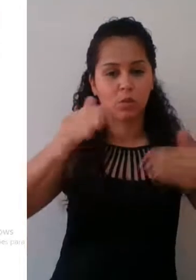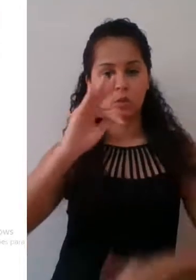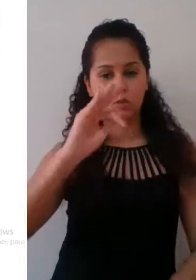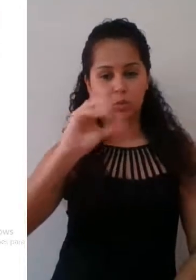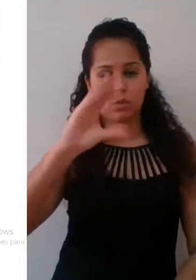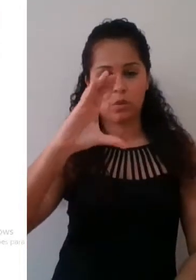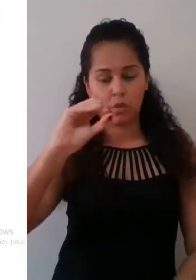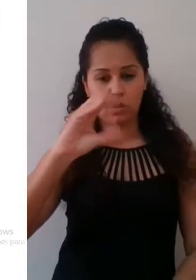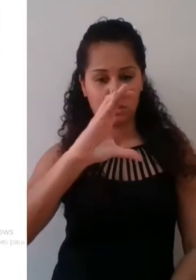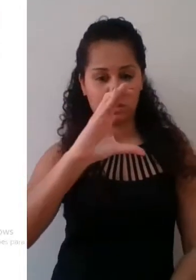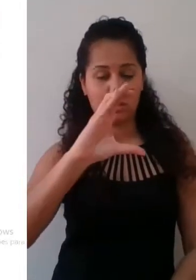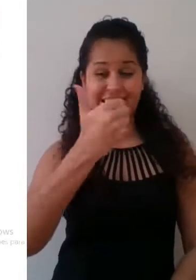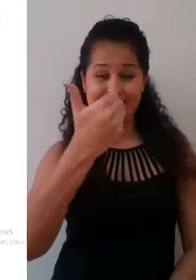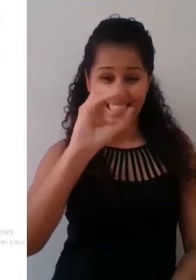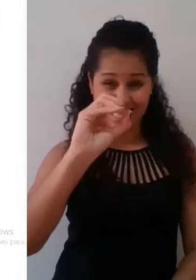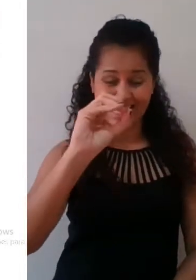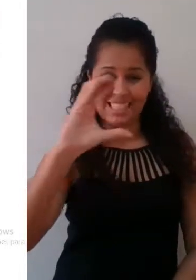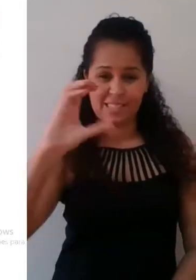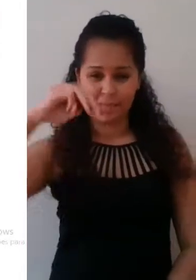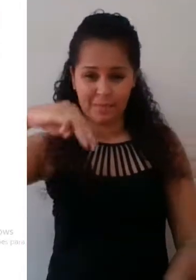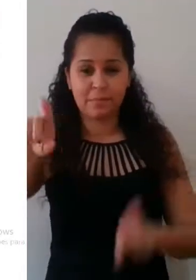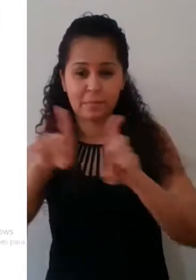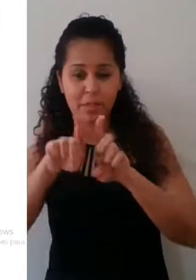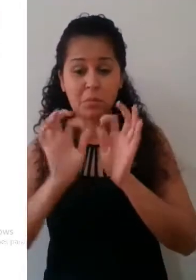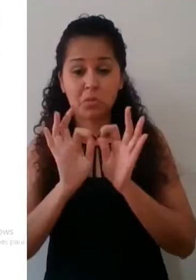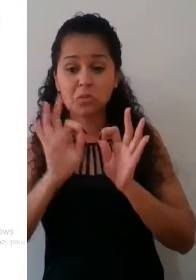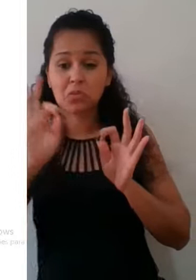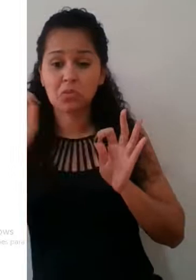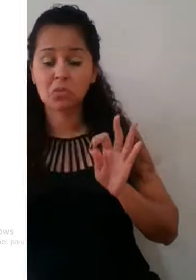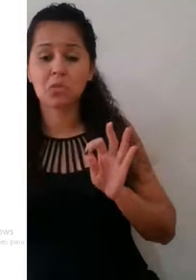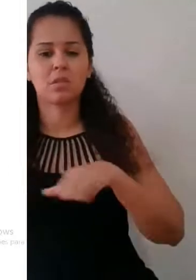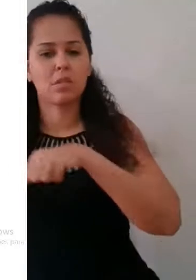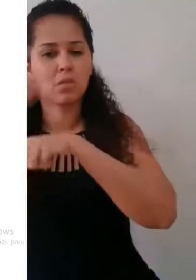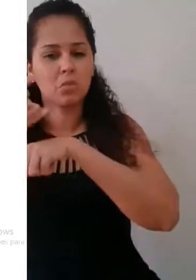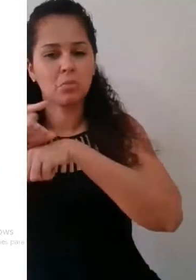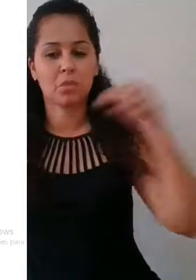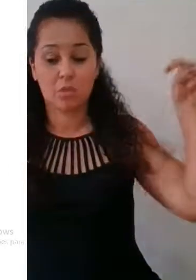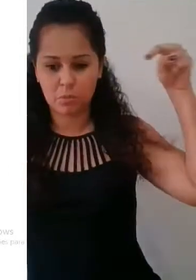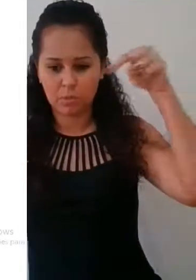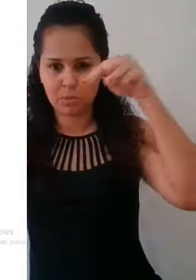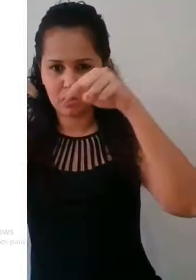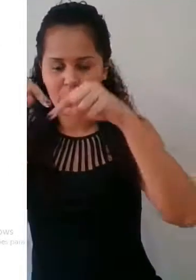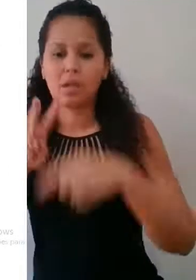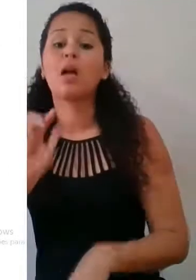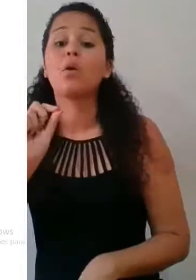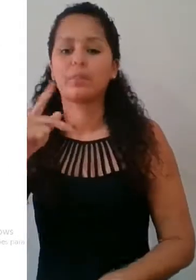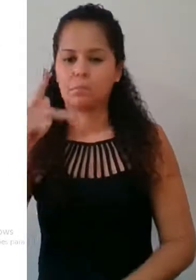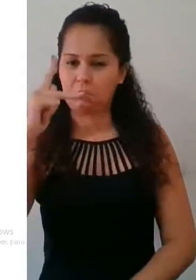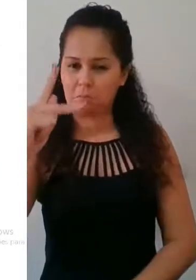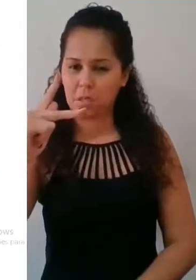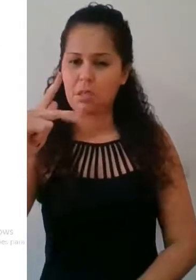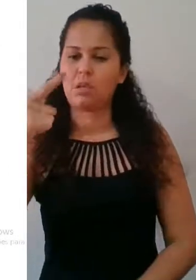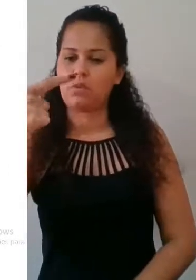e forneceu a distância do objeto até o vértice, que é o que a gente chama de P. Então, o P, 20